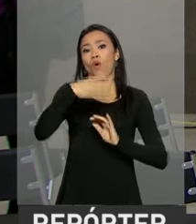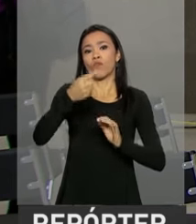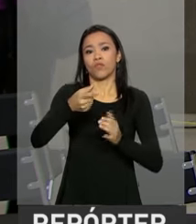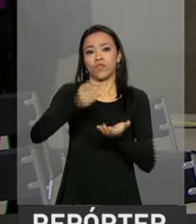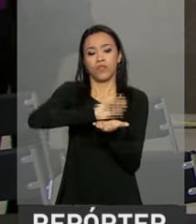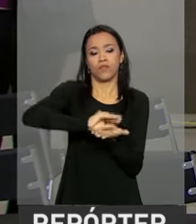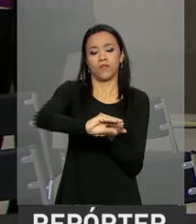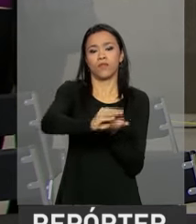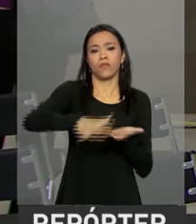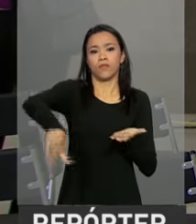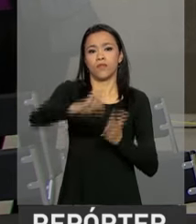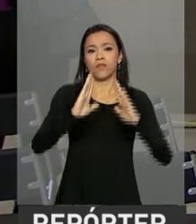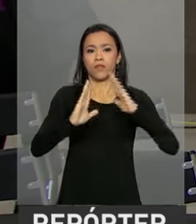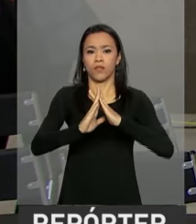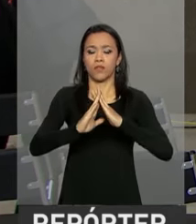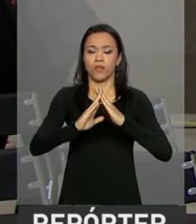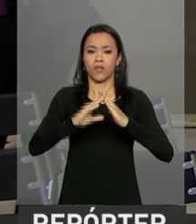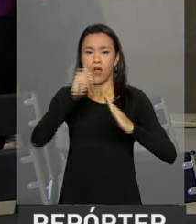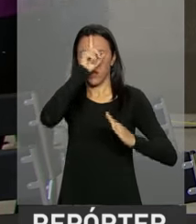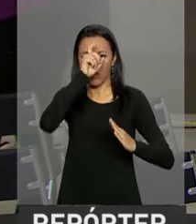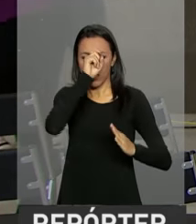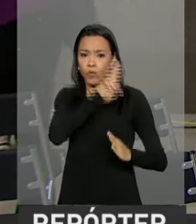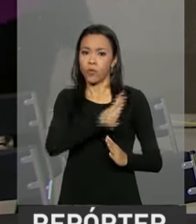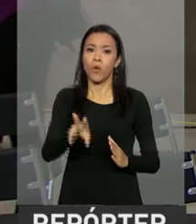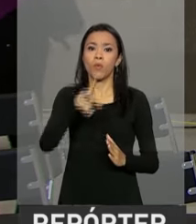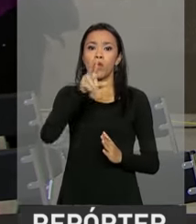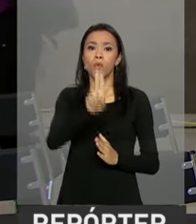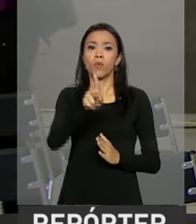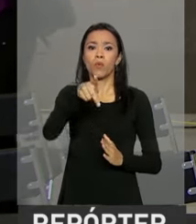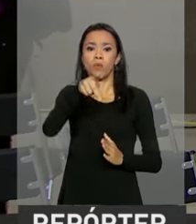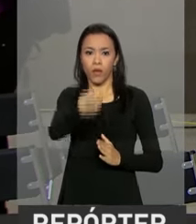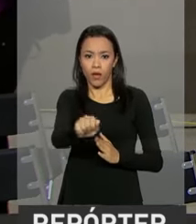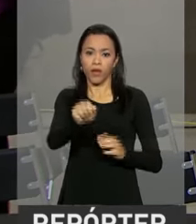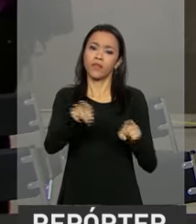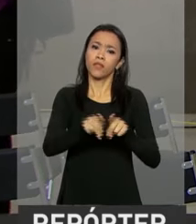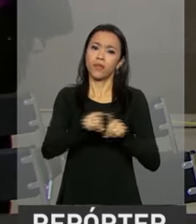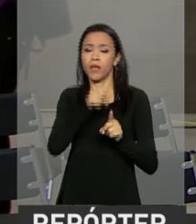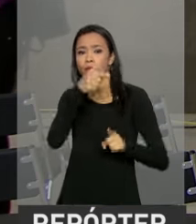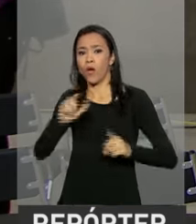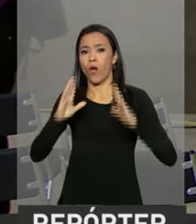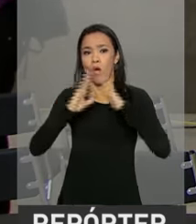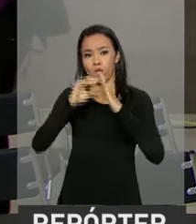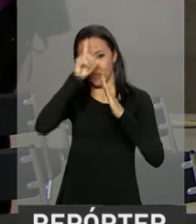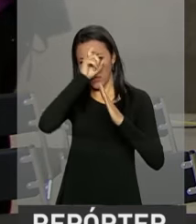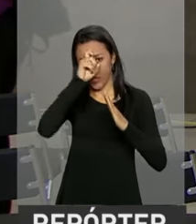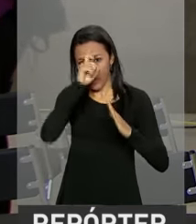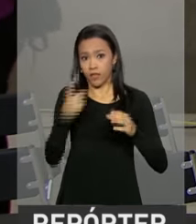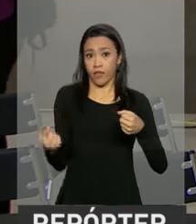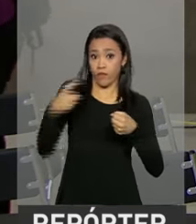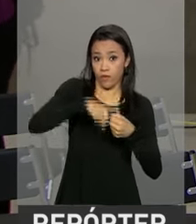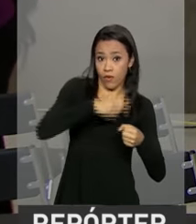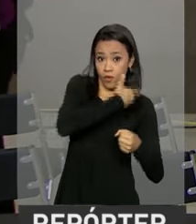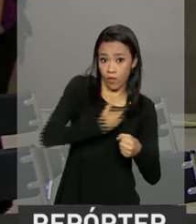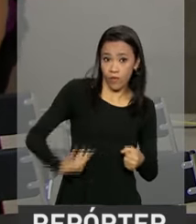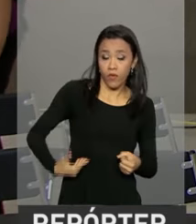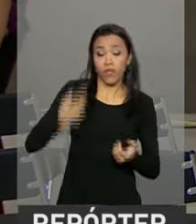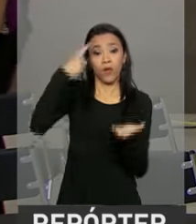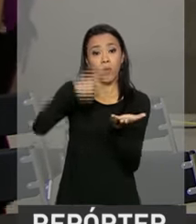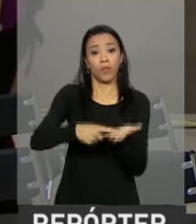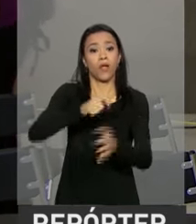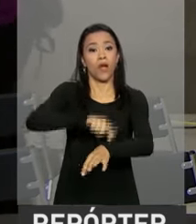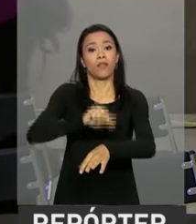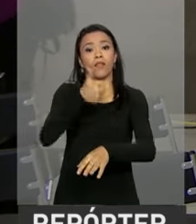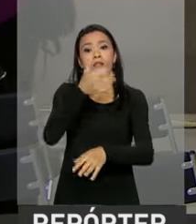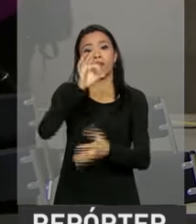nas UPAs, as unidades de pronto atendimento e em entidades filantrópicas. Esse anúncio, como eu falei, está marcado para as 10 horas da